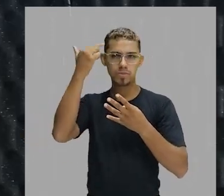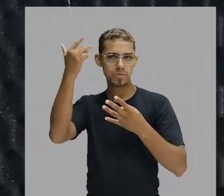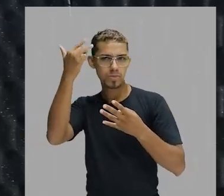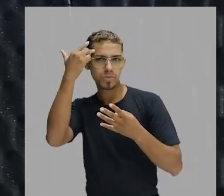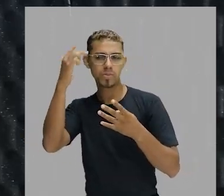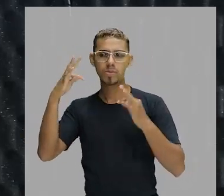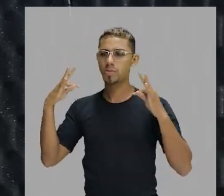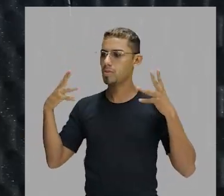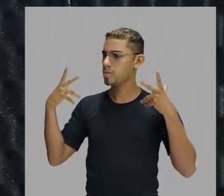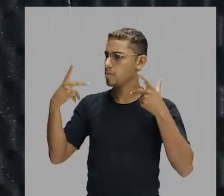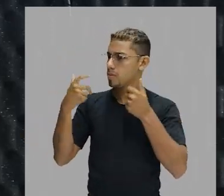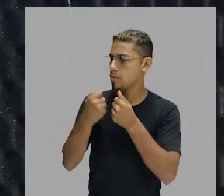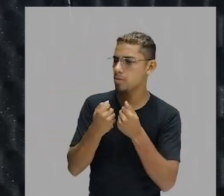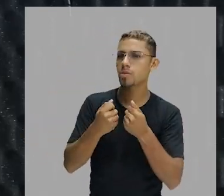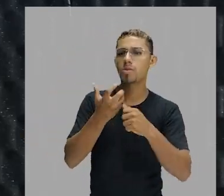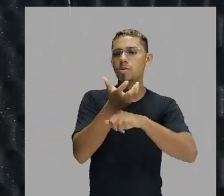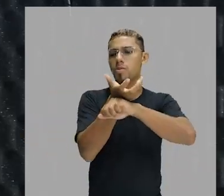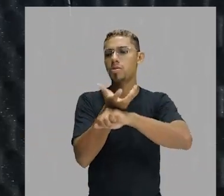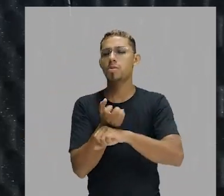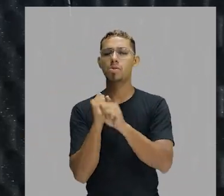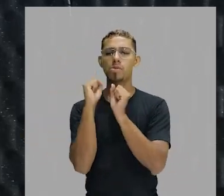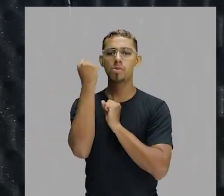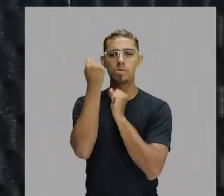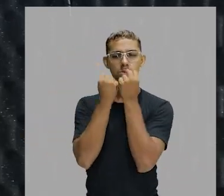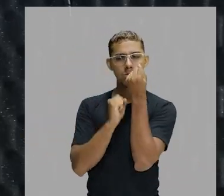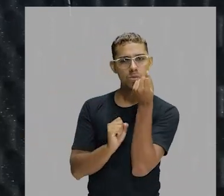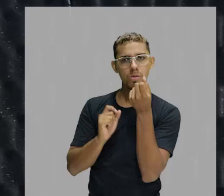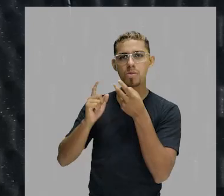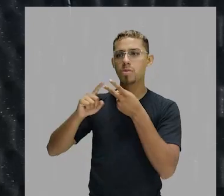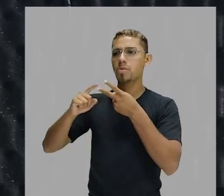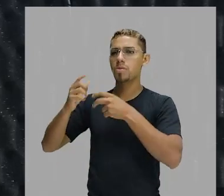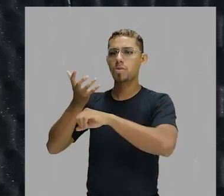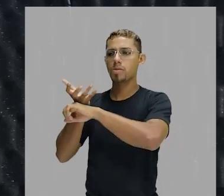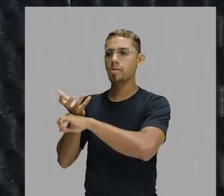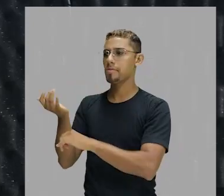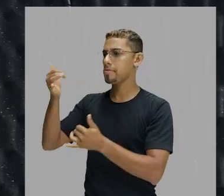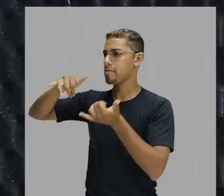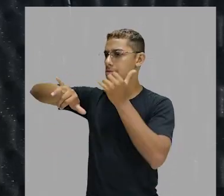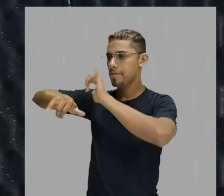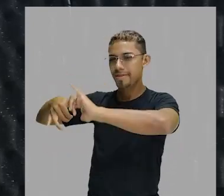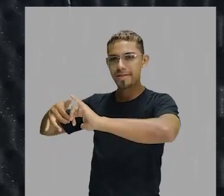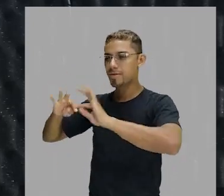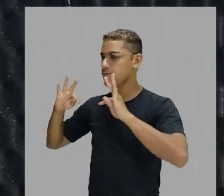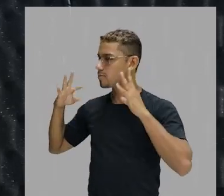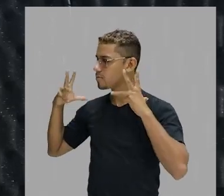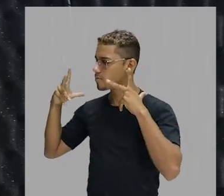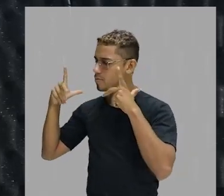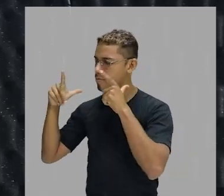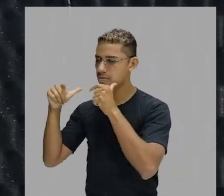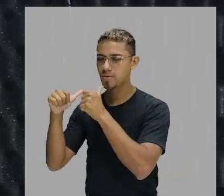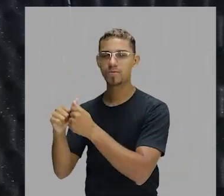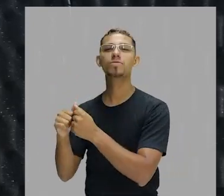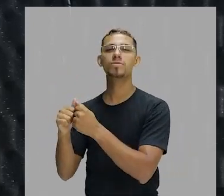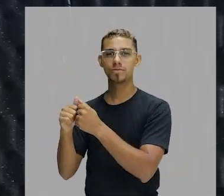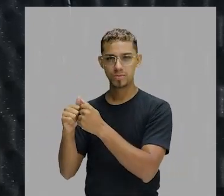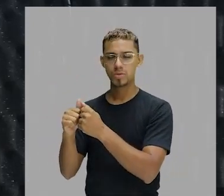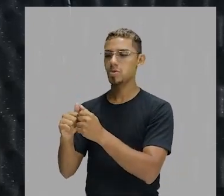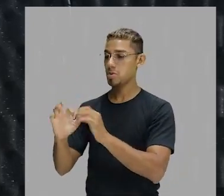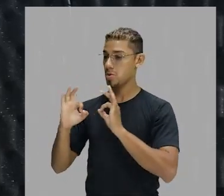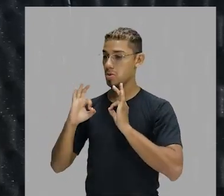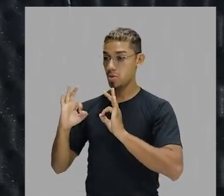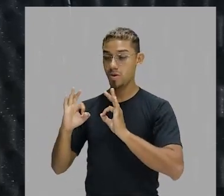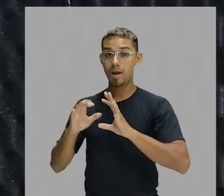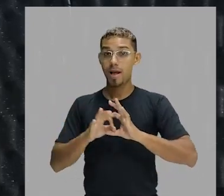português, nós temos educação física, química, física, toda uma equipe top à tua